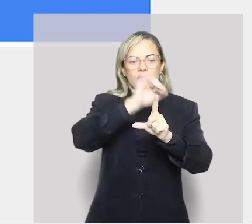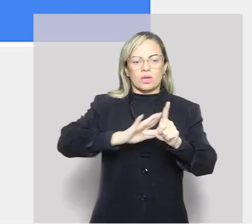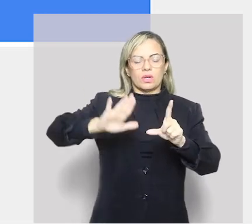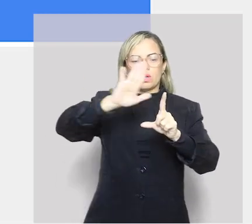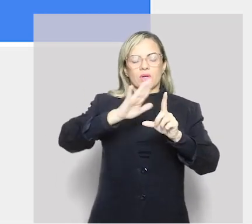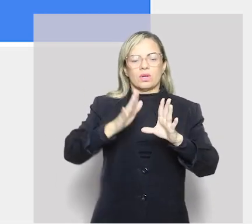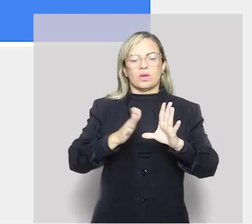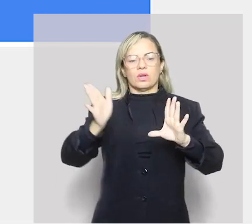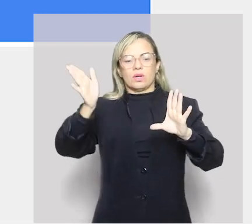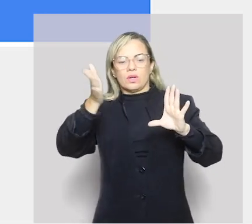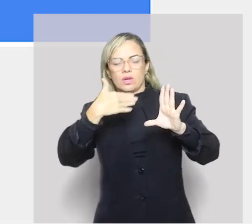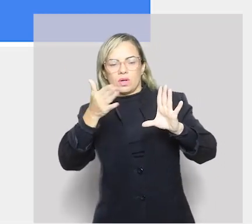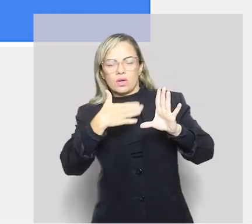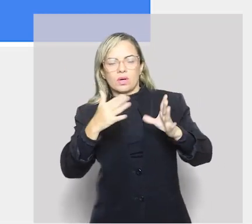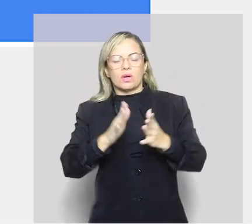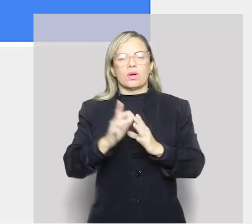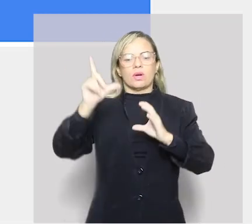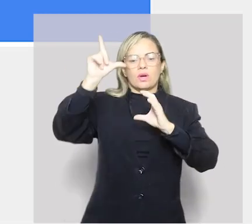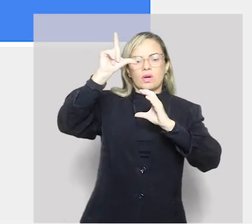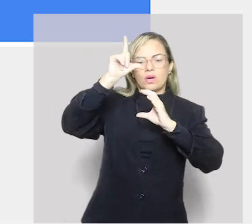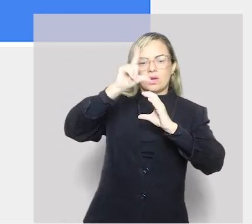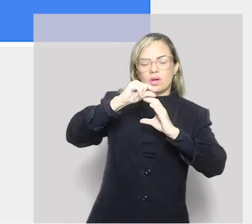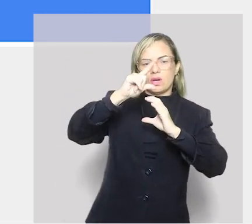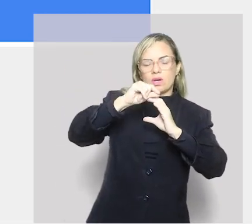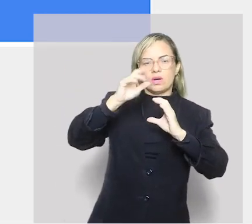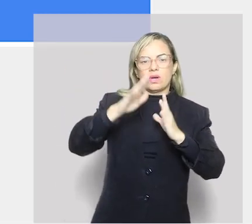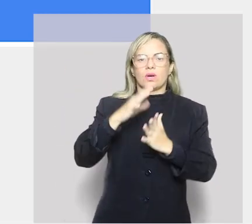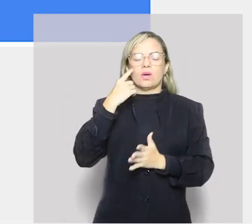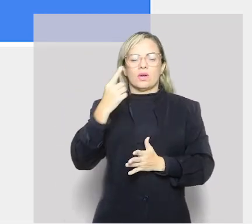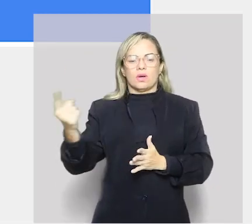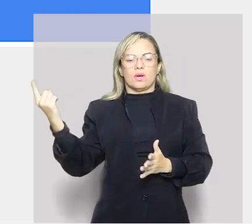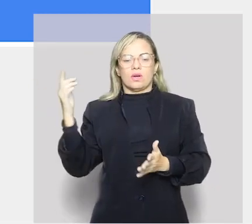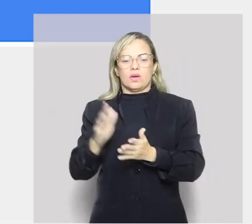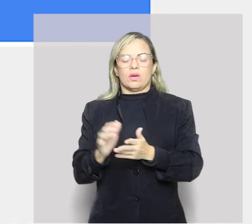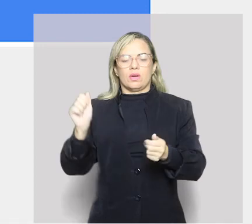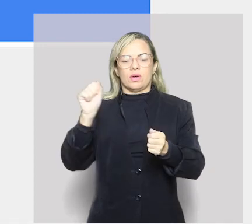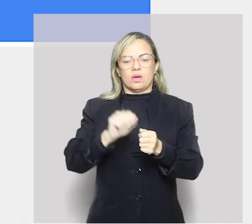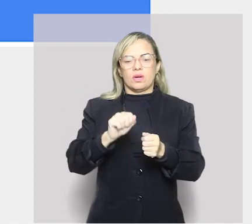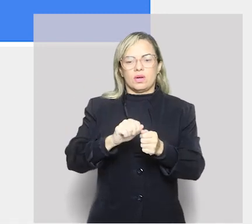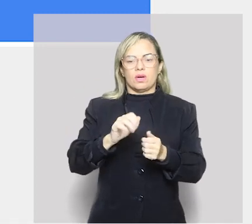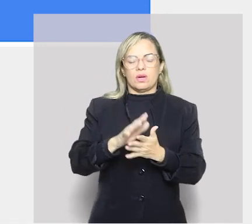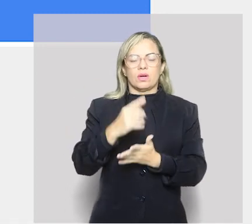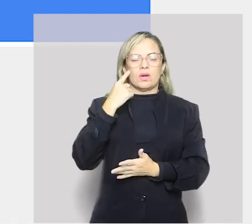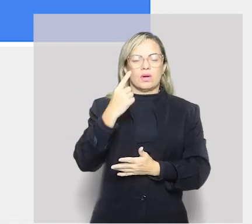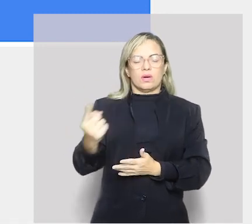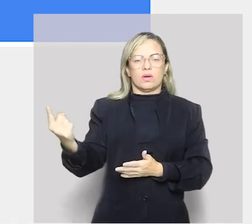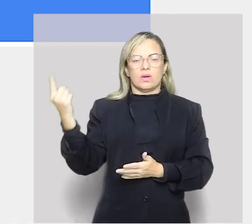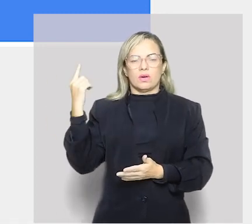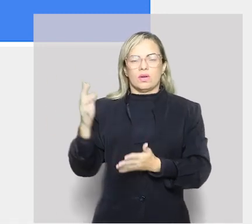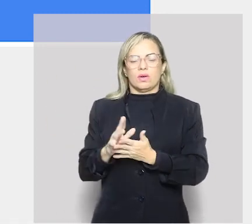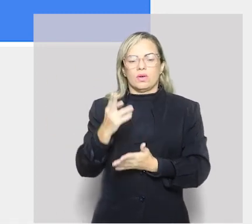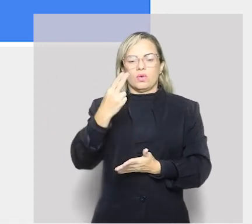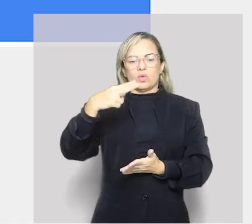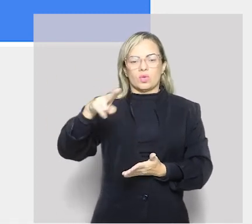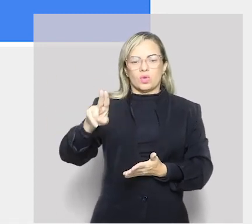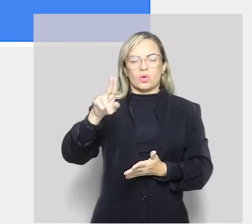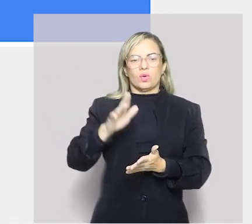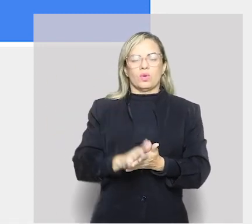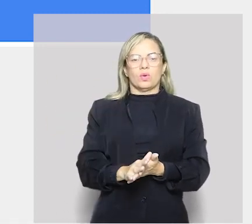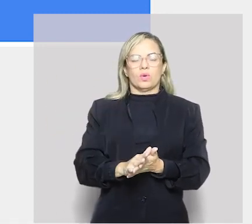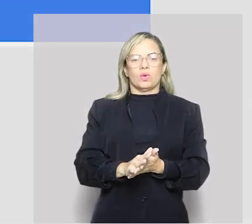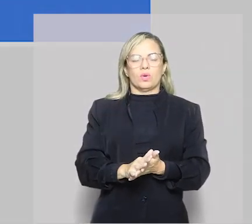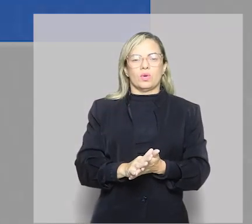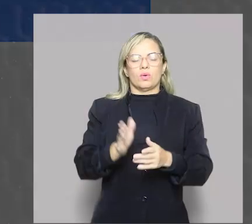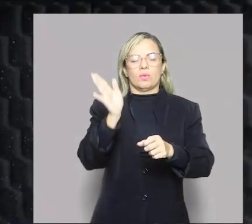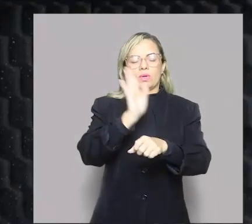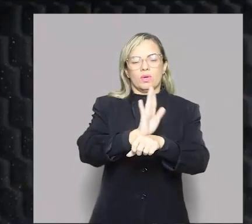TV. Todas as vezes que você fizer uma referência e que você colocar o nome de um filme,